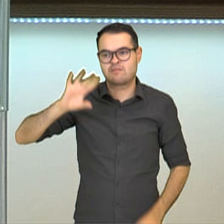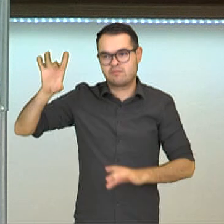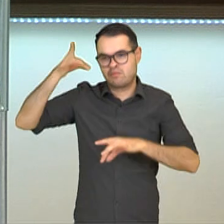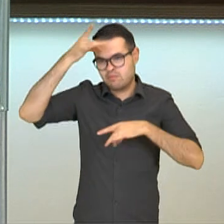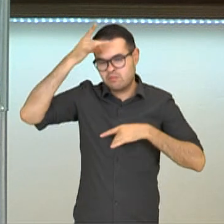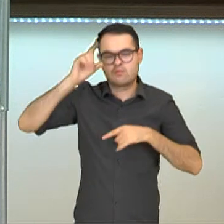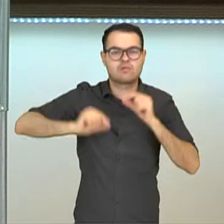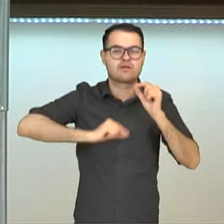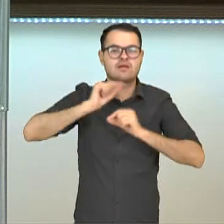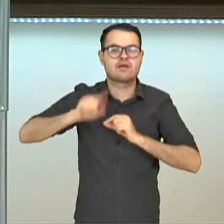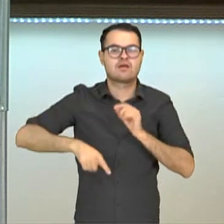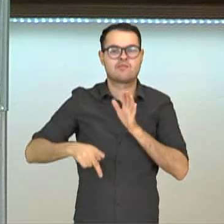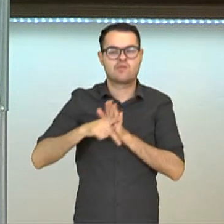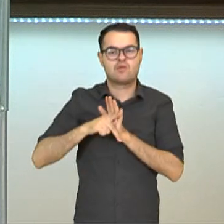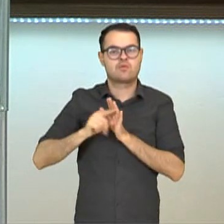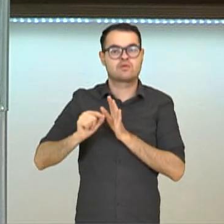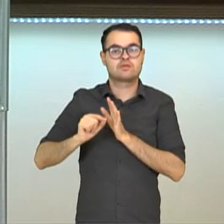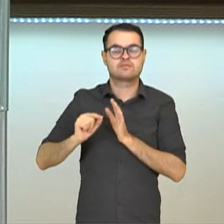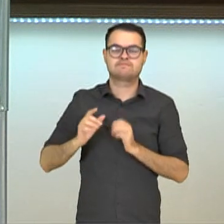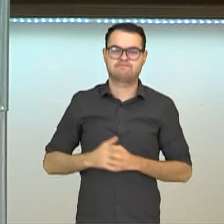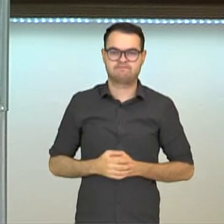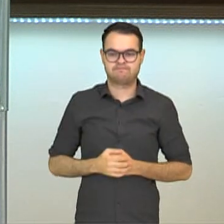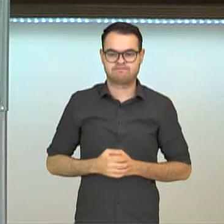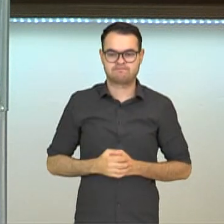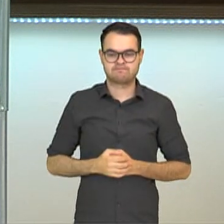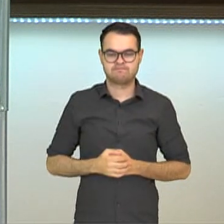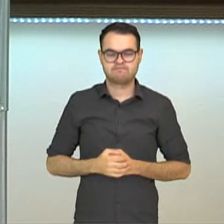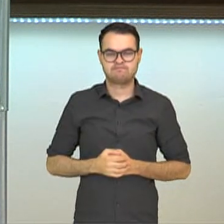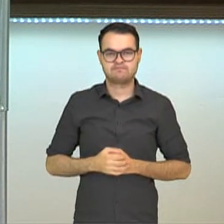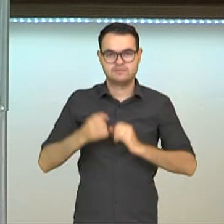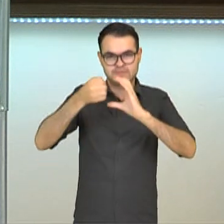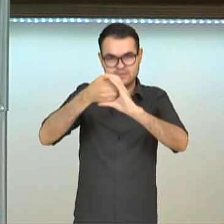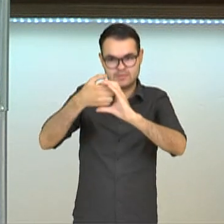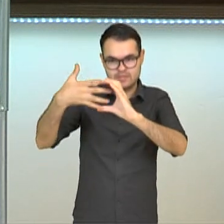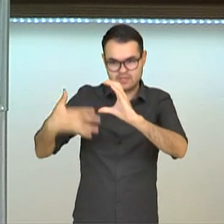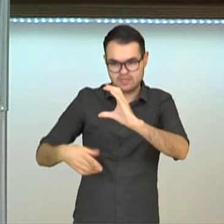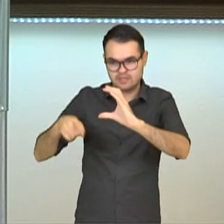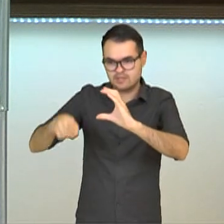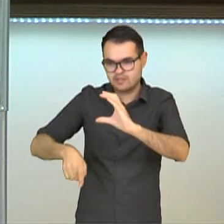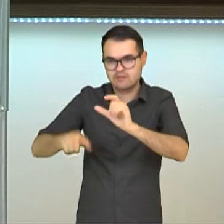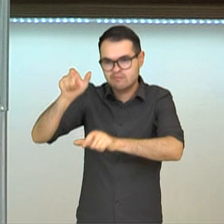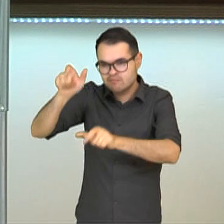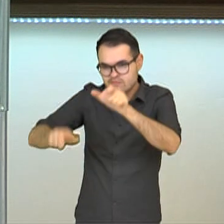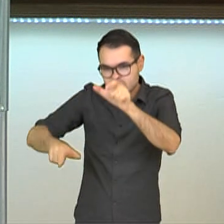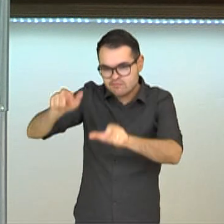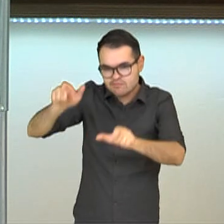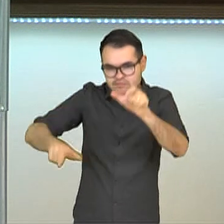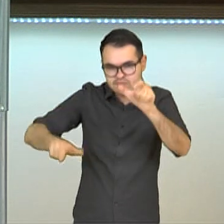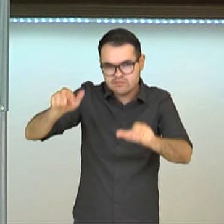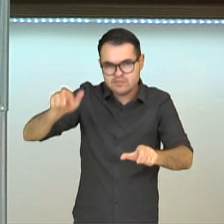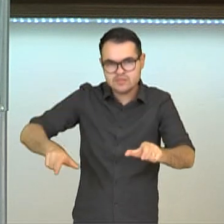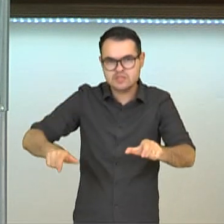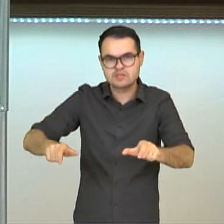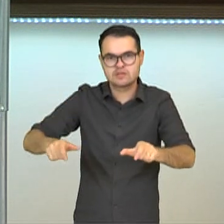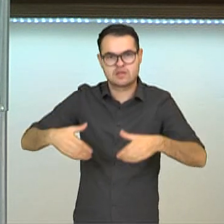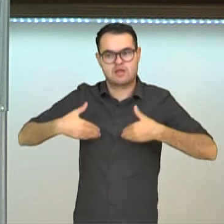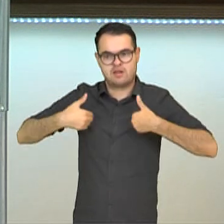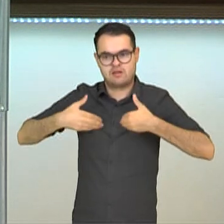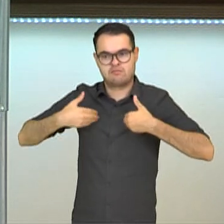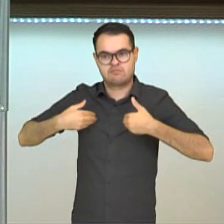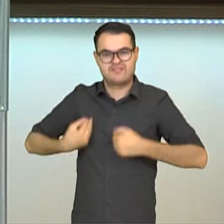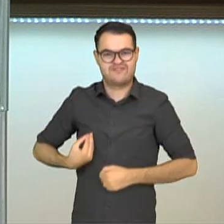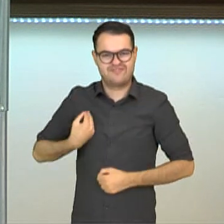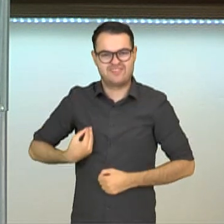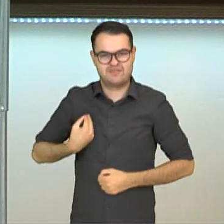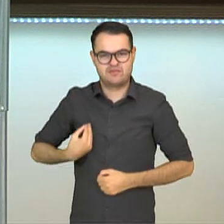que é nós fazermos o seguinte: trazer características de seres animados para um ser inanimado. Então, é quando